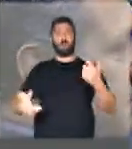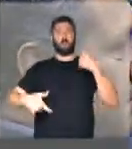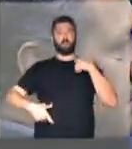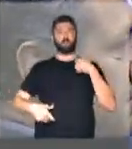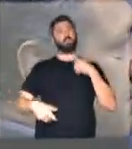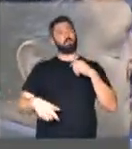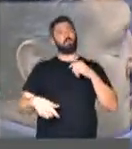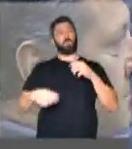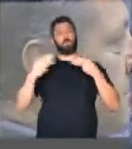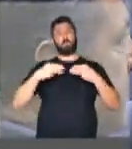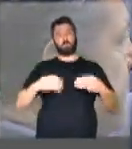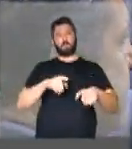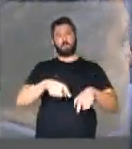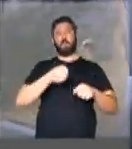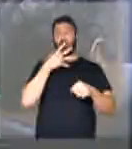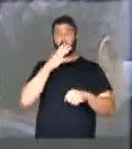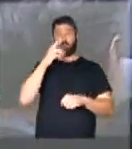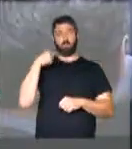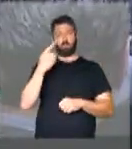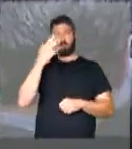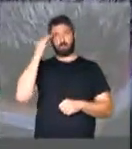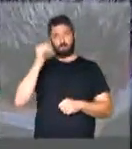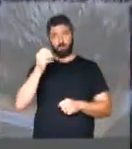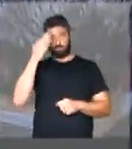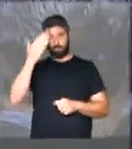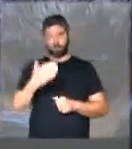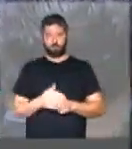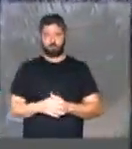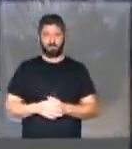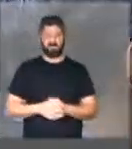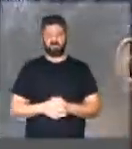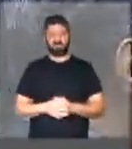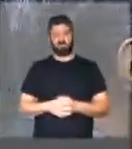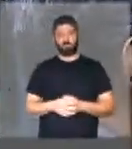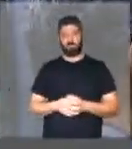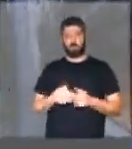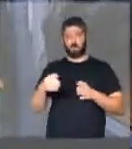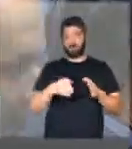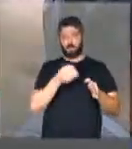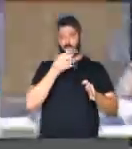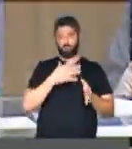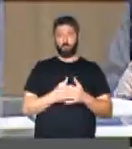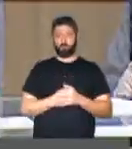Agricultura. Isso é muito importante para todos nós. Obrigado. Está no bom caminho.